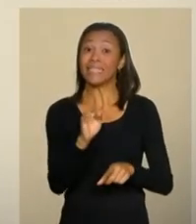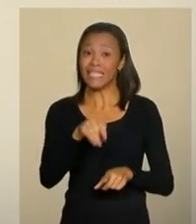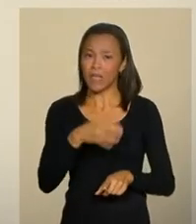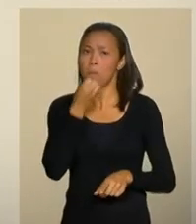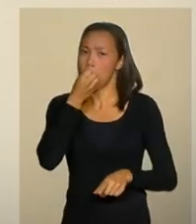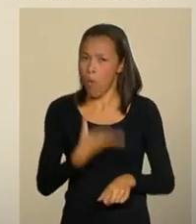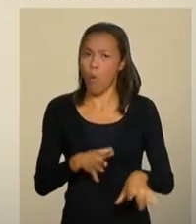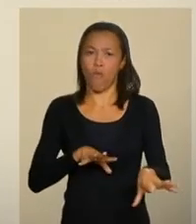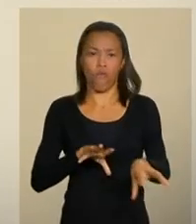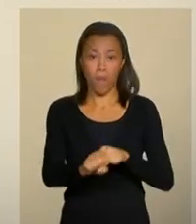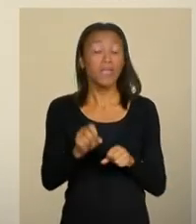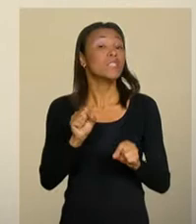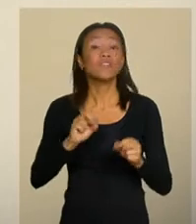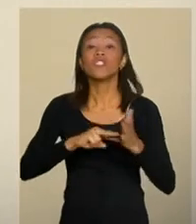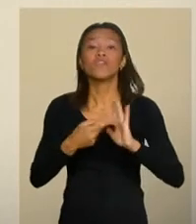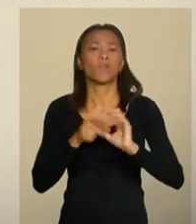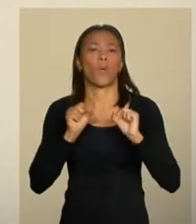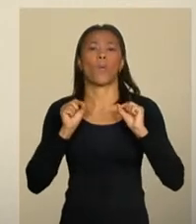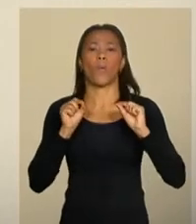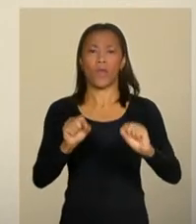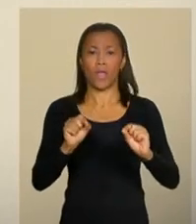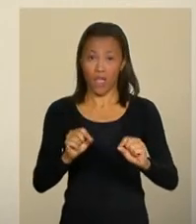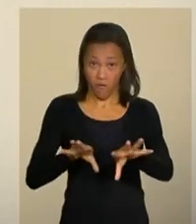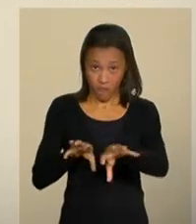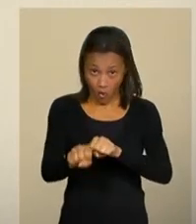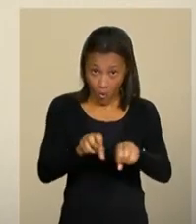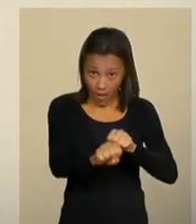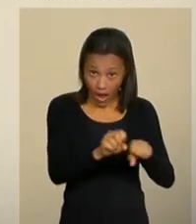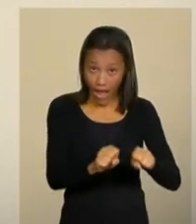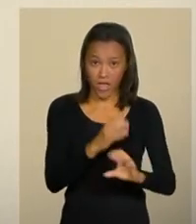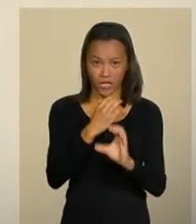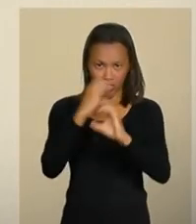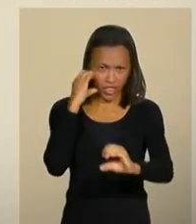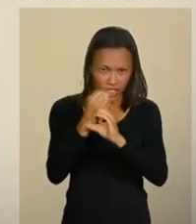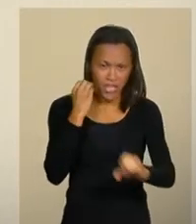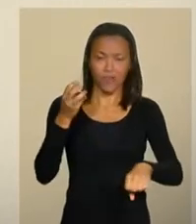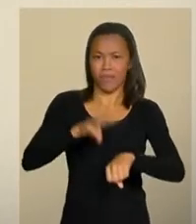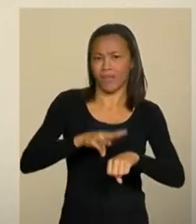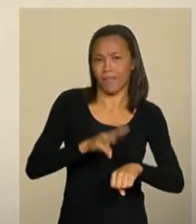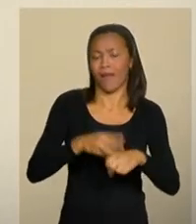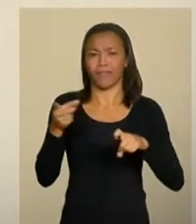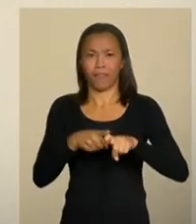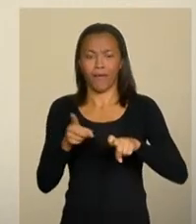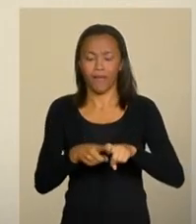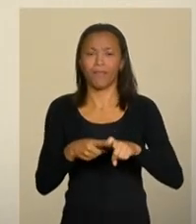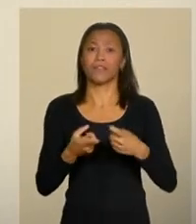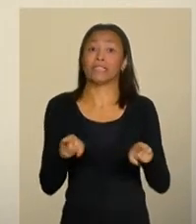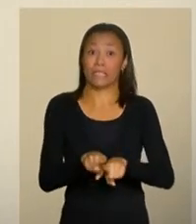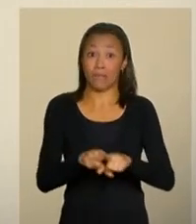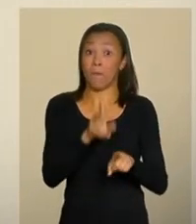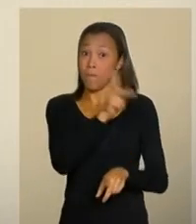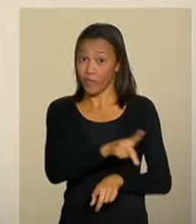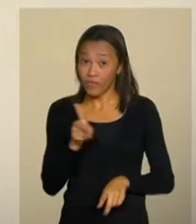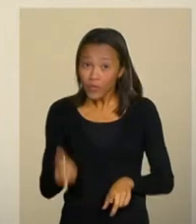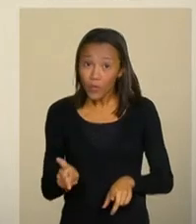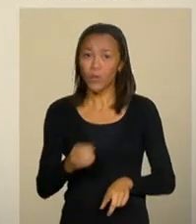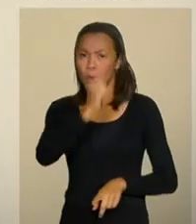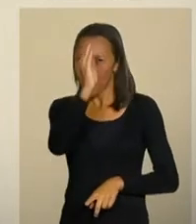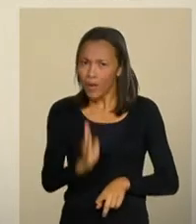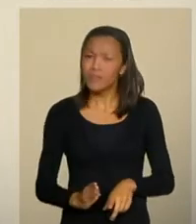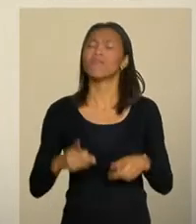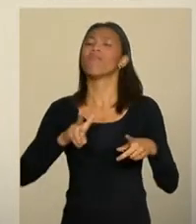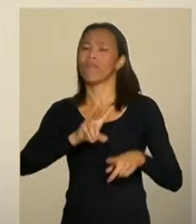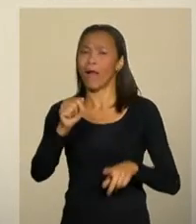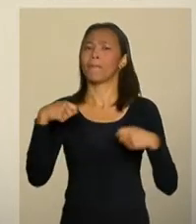formados Isso significa que além de formar Engenheiros matemáticos médicos e professores o Brasil